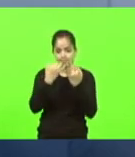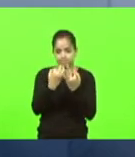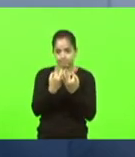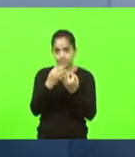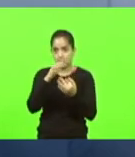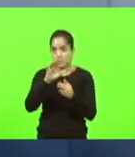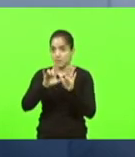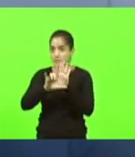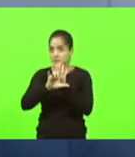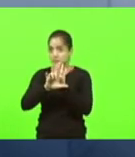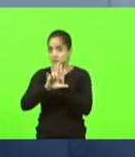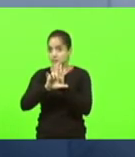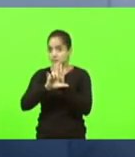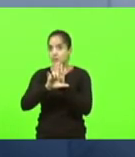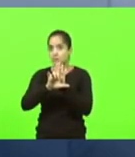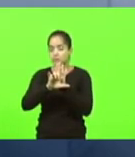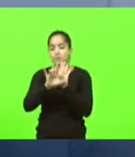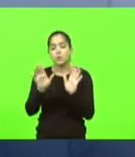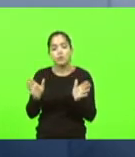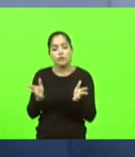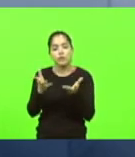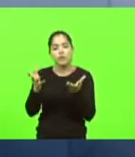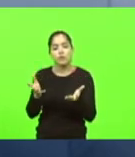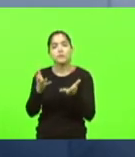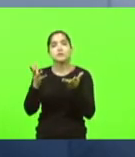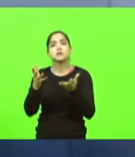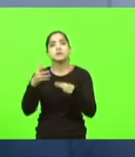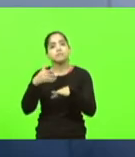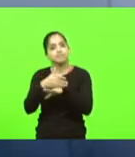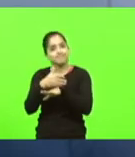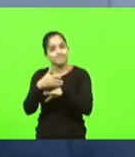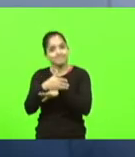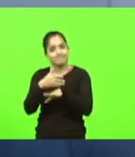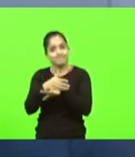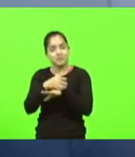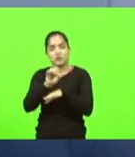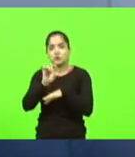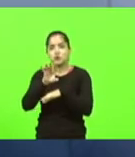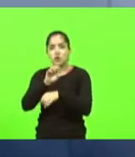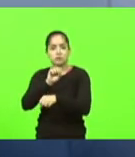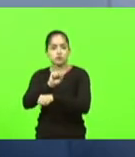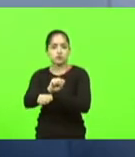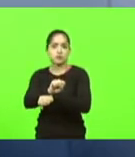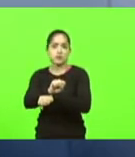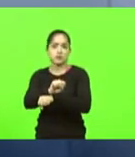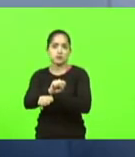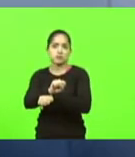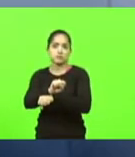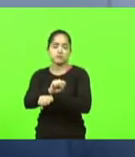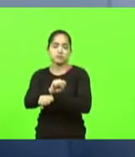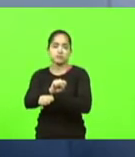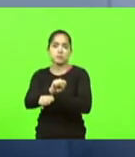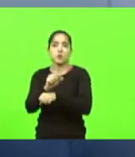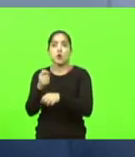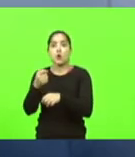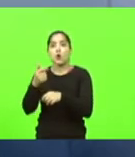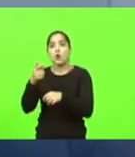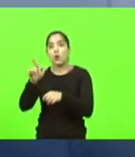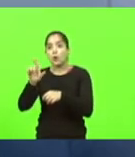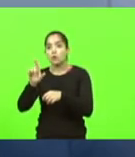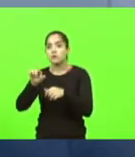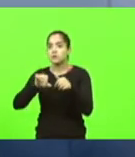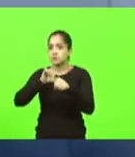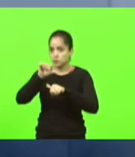visou exatamente isso, fomentar o ingresso através da mera suspensão do benefício. Outras alterações também ocorreram,